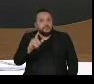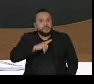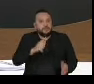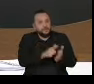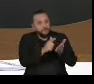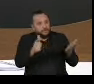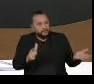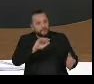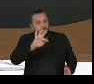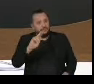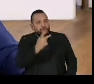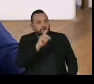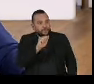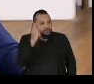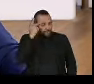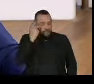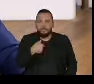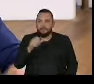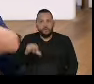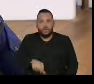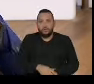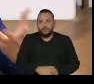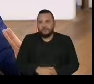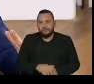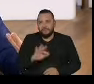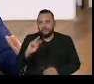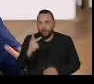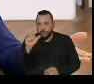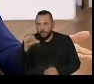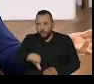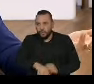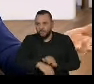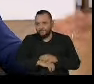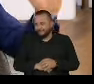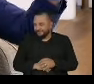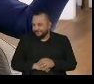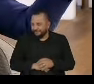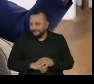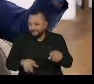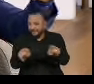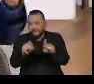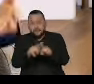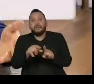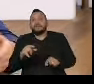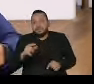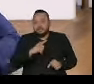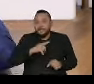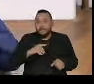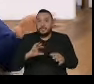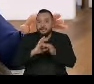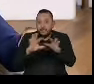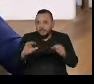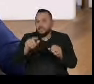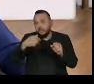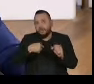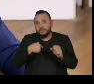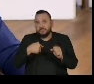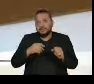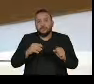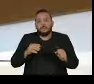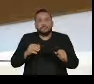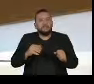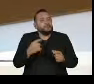Folha de São Paulo. E, aí piorou, mas tudo certo. É uma questão de opinião. Né? A liberdade é a melhor coisa. Você pode falar que eu sou bandido. Mas por que você não